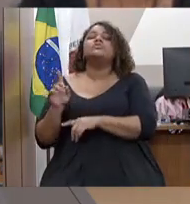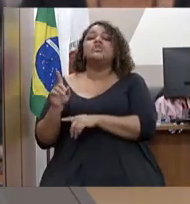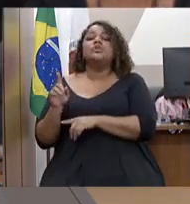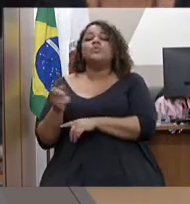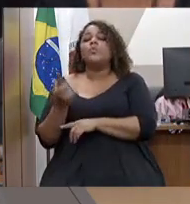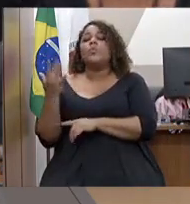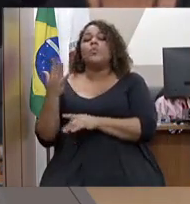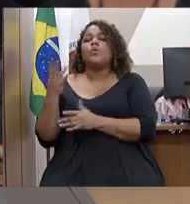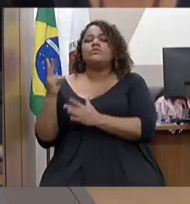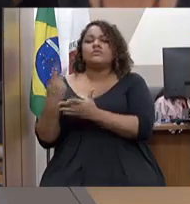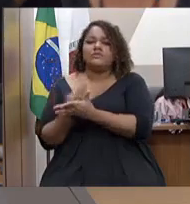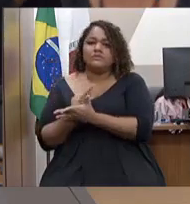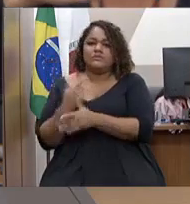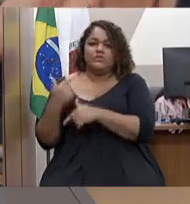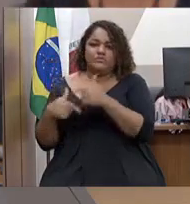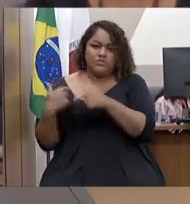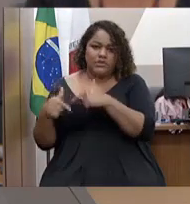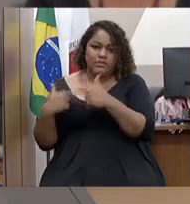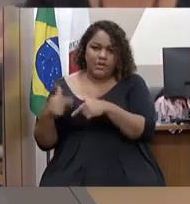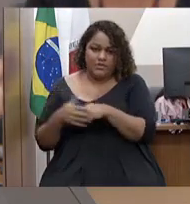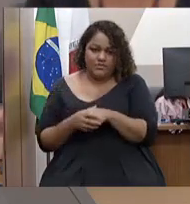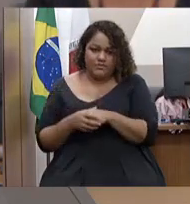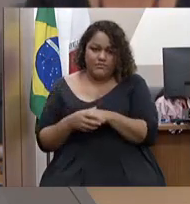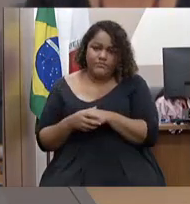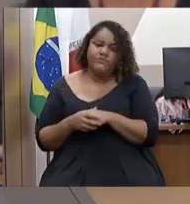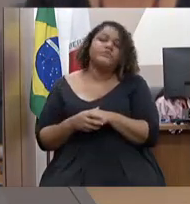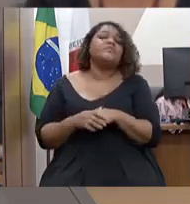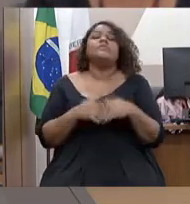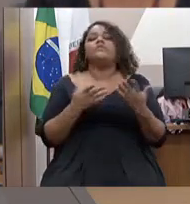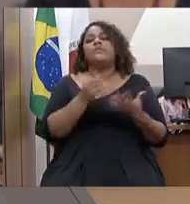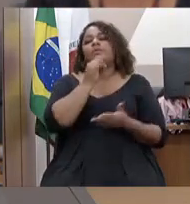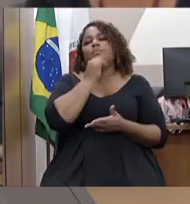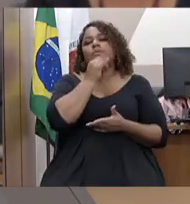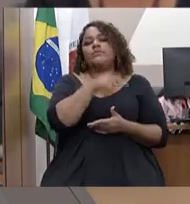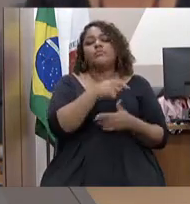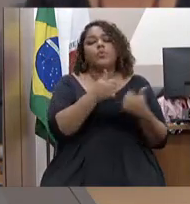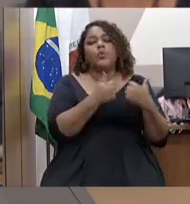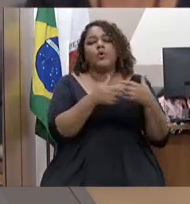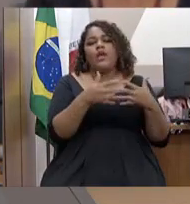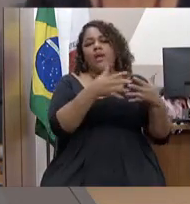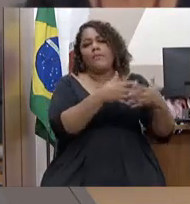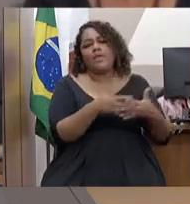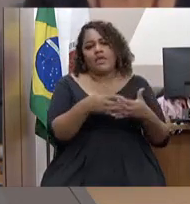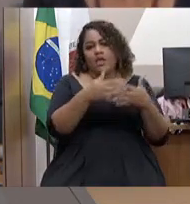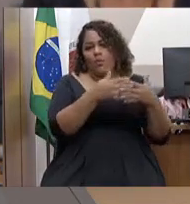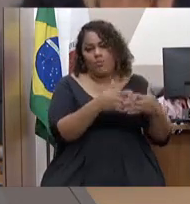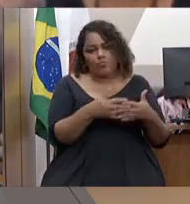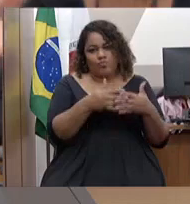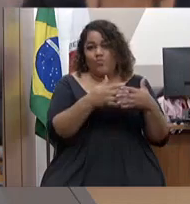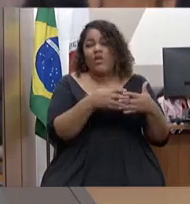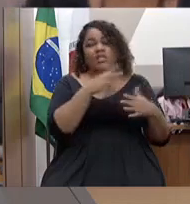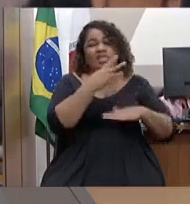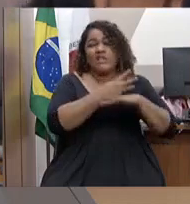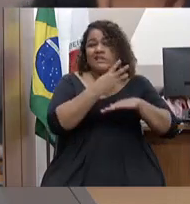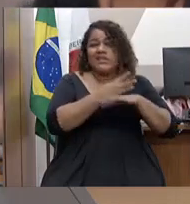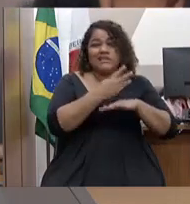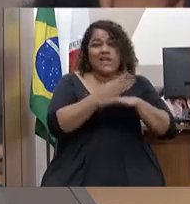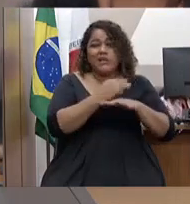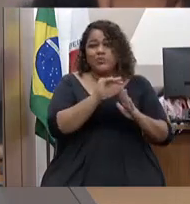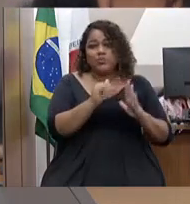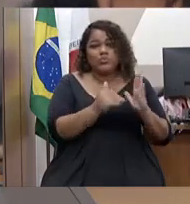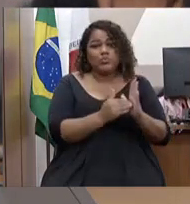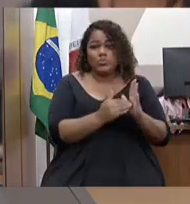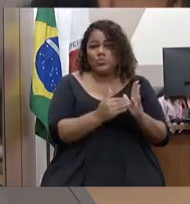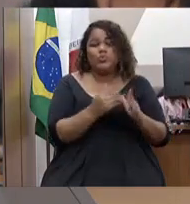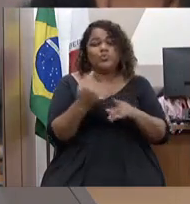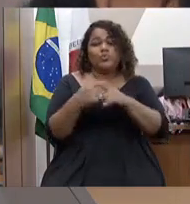de rodoviária de Carga hoje é totalmente terceirizado nenhuma empresa compra caminhão para poder botar motorista própria para